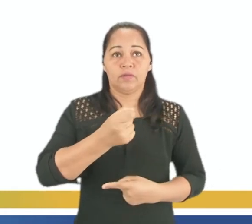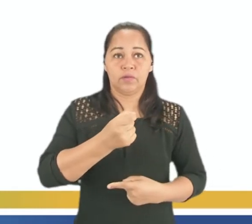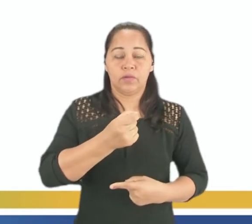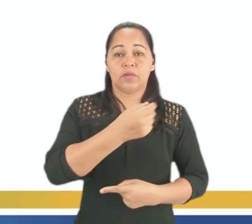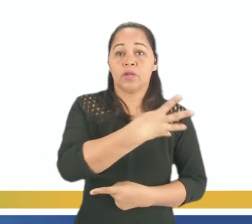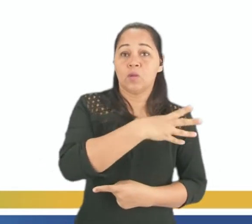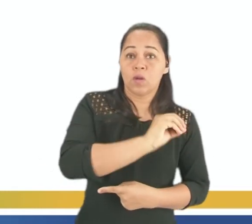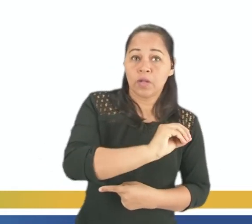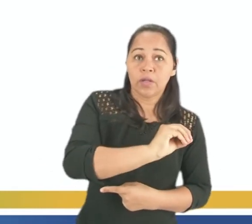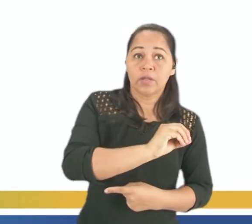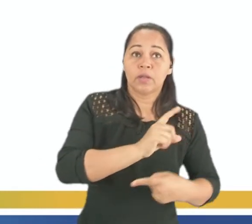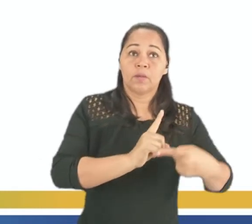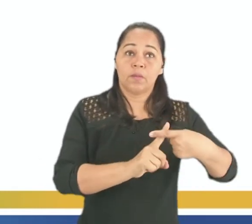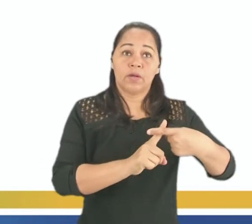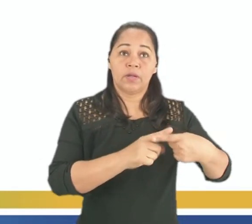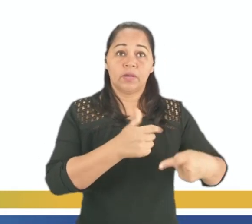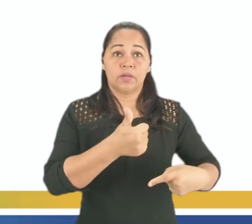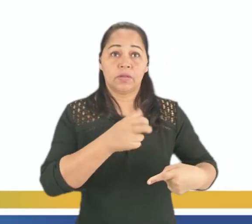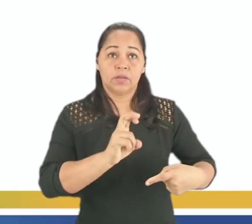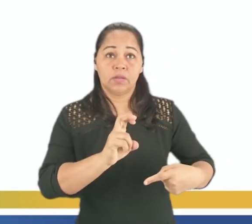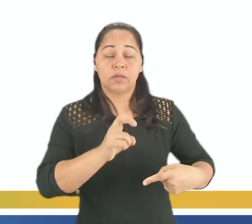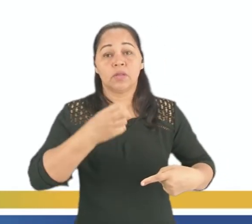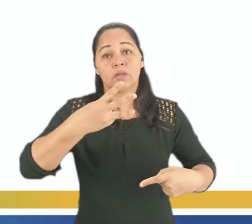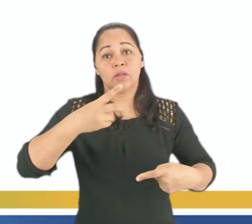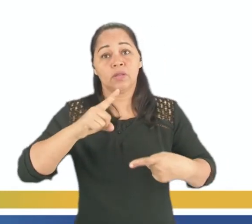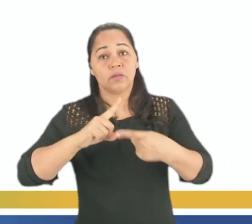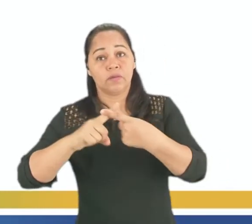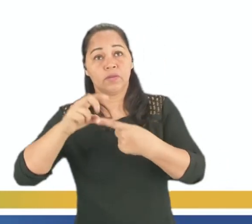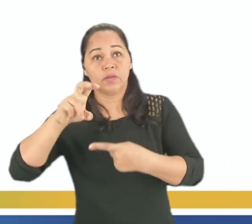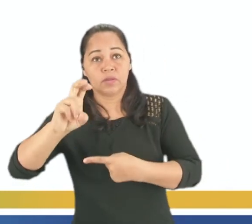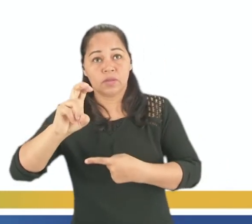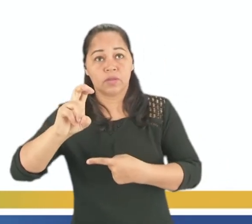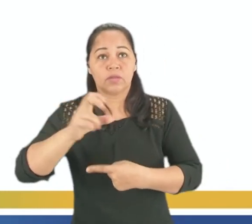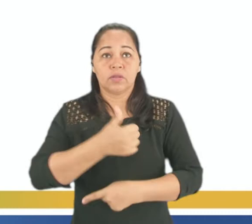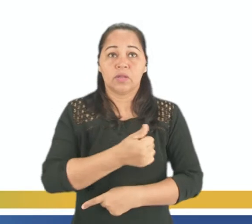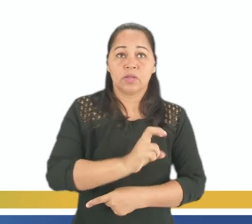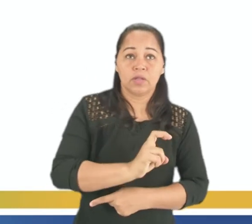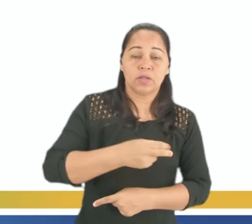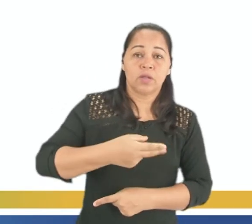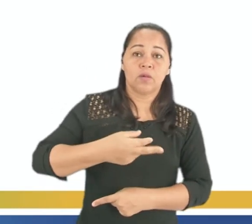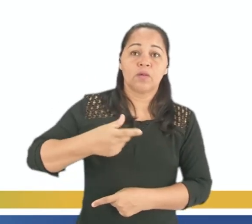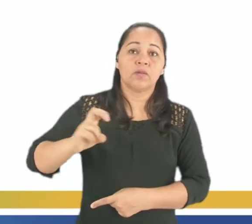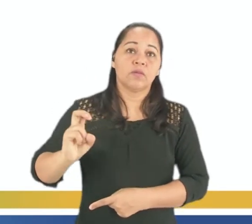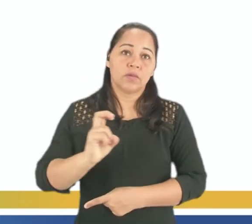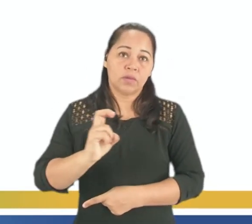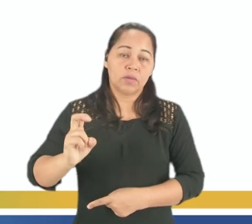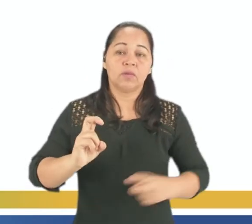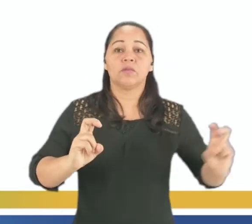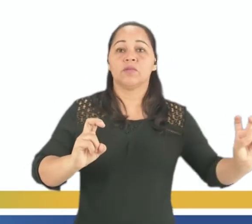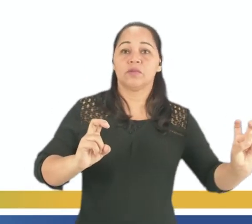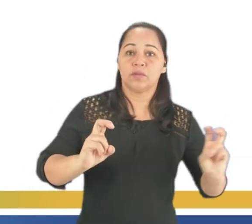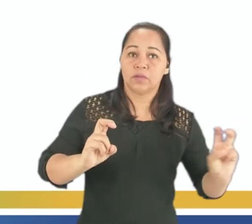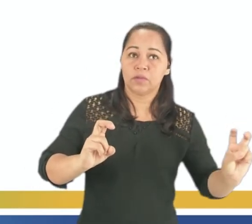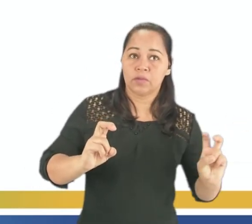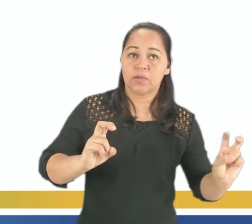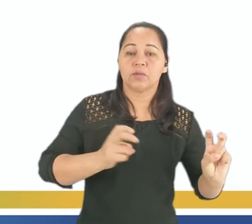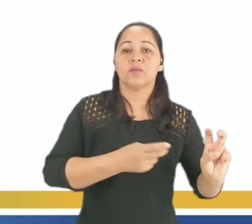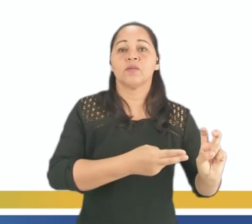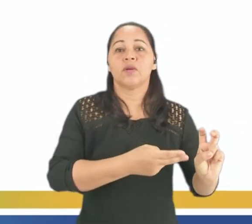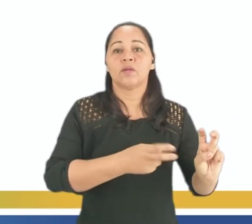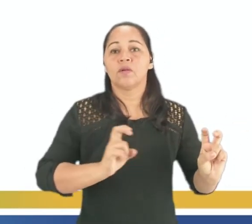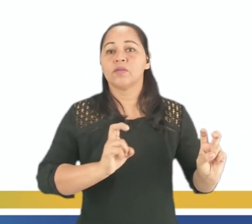a 15. Observe que 40 mais 15 é igual a 55, que é igual